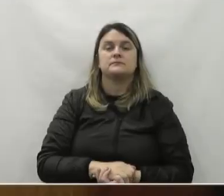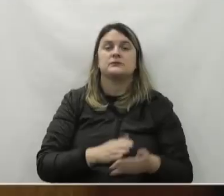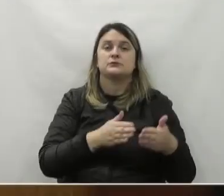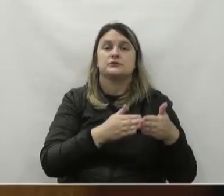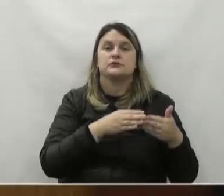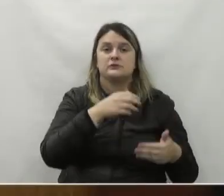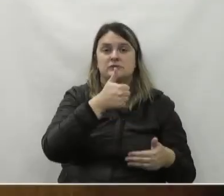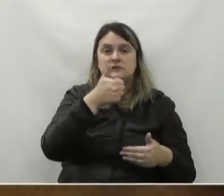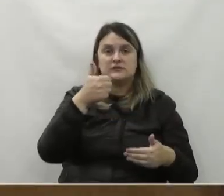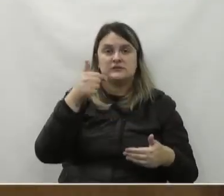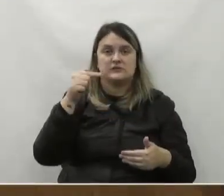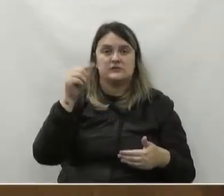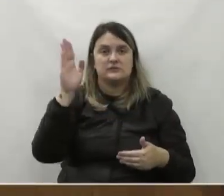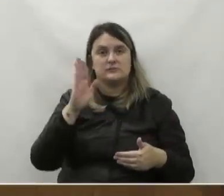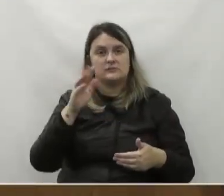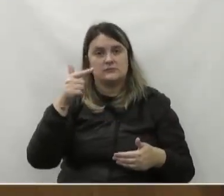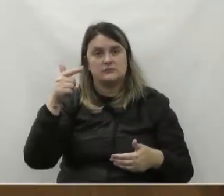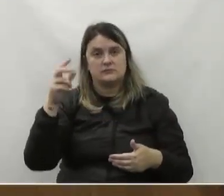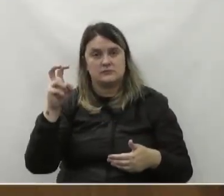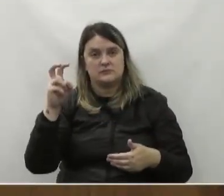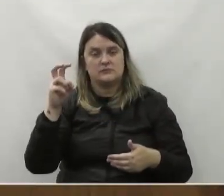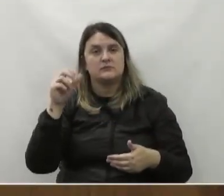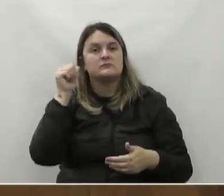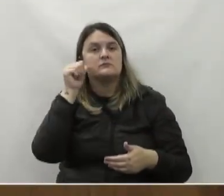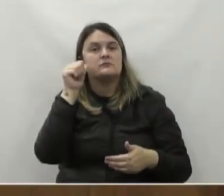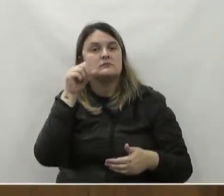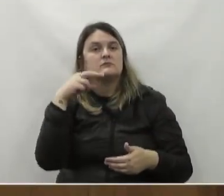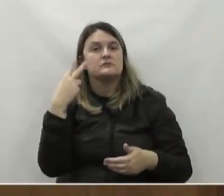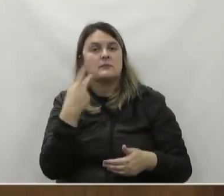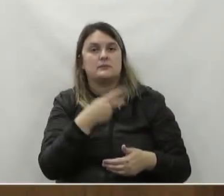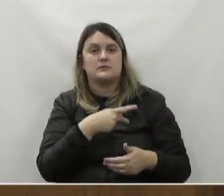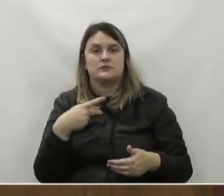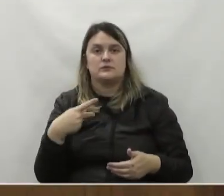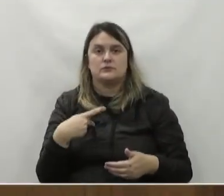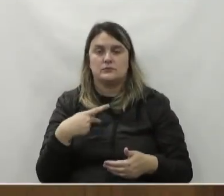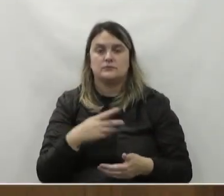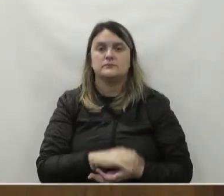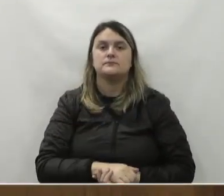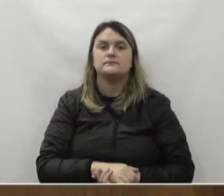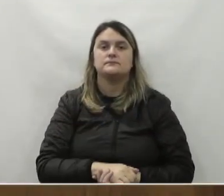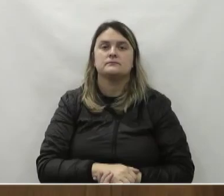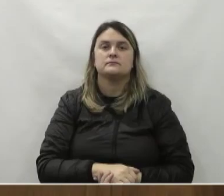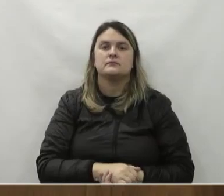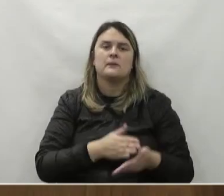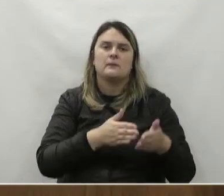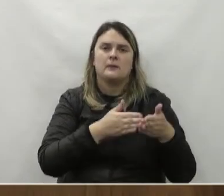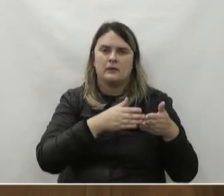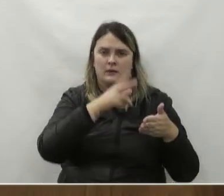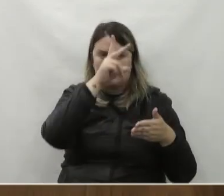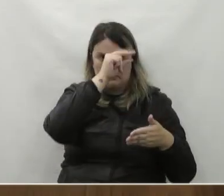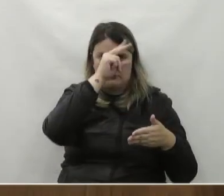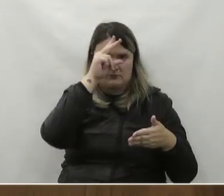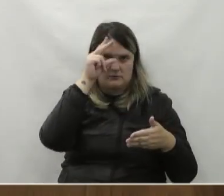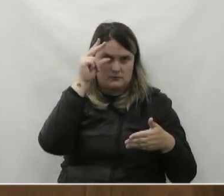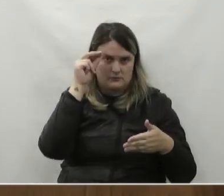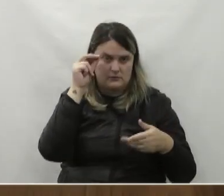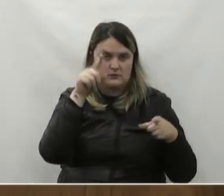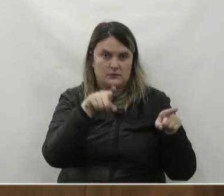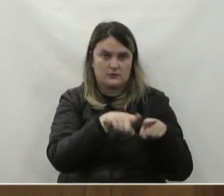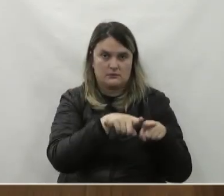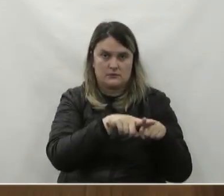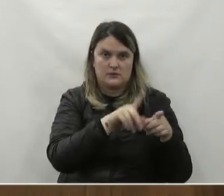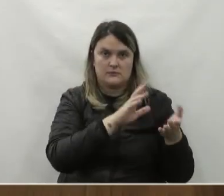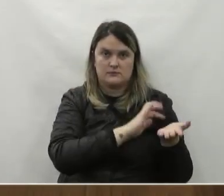Requerimento número 117/2025 da vereadora Pastora Josi. ao Poder Executivo Municipal, por meio